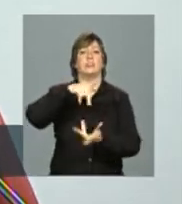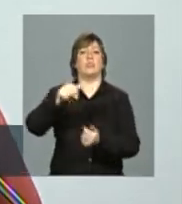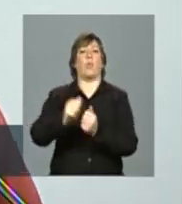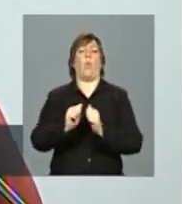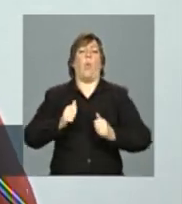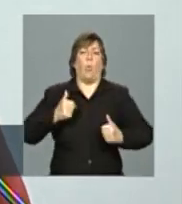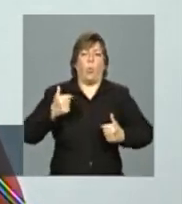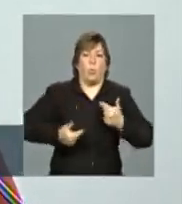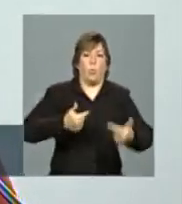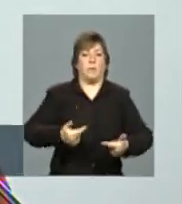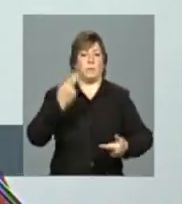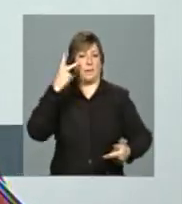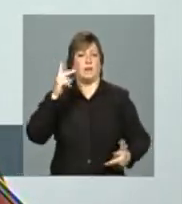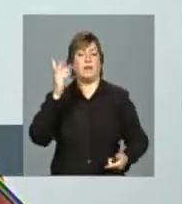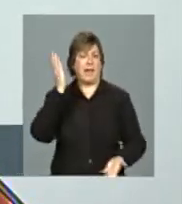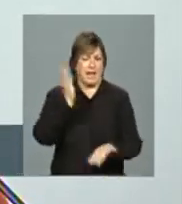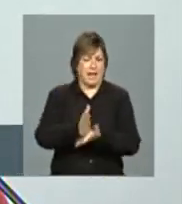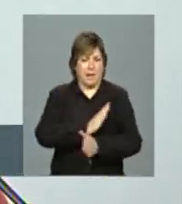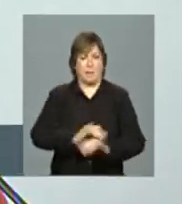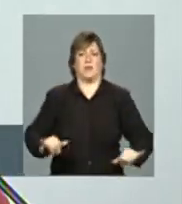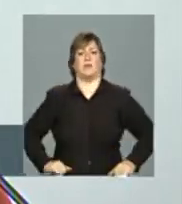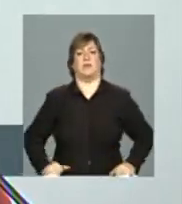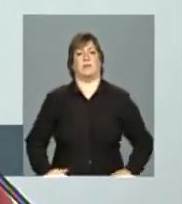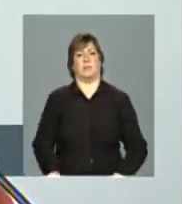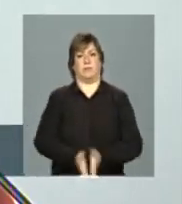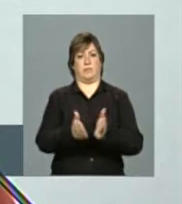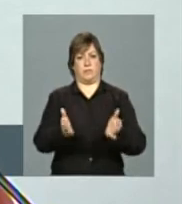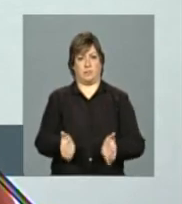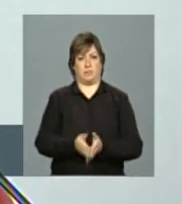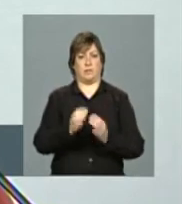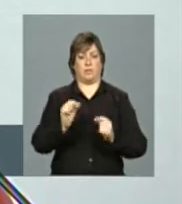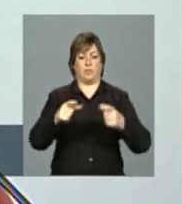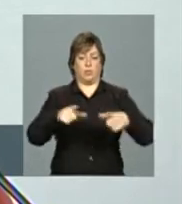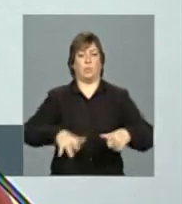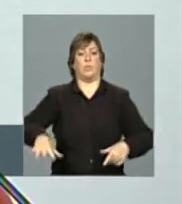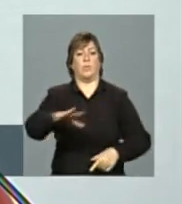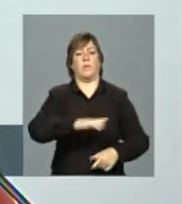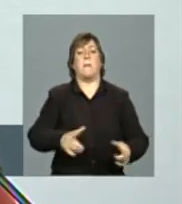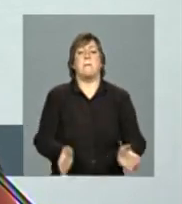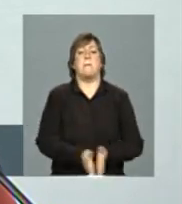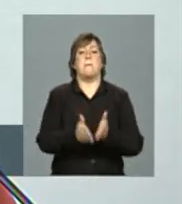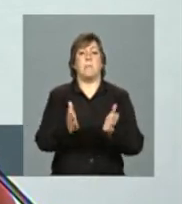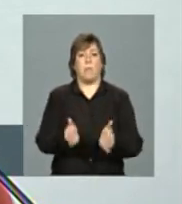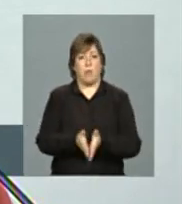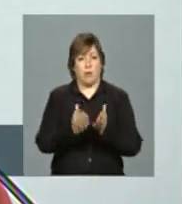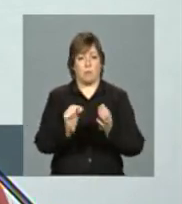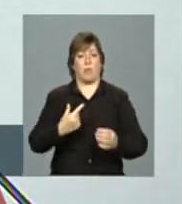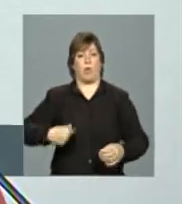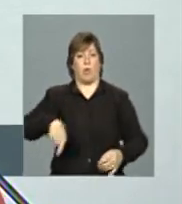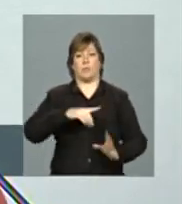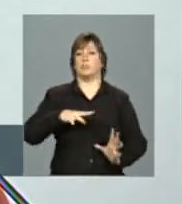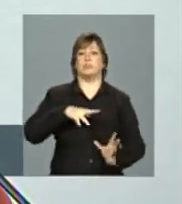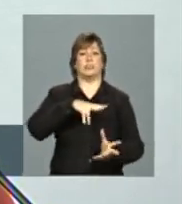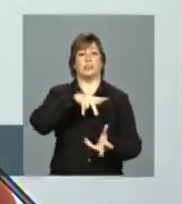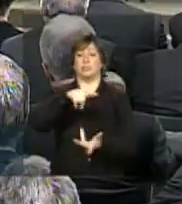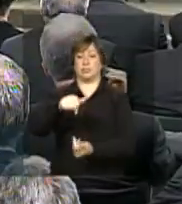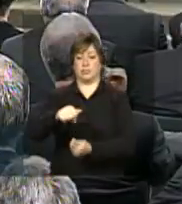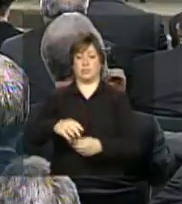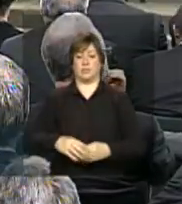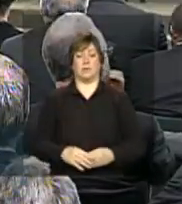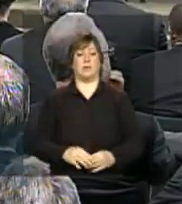a luta pela erradicação da pobreza nas regiões pobres do nosso planeta